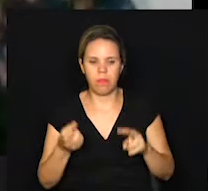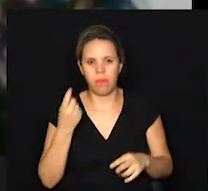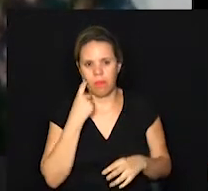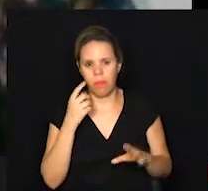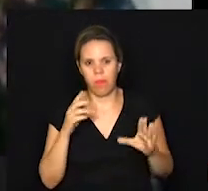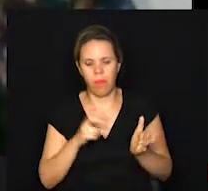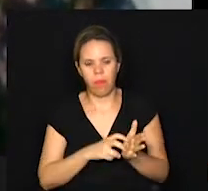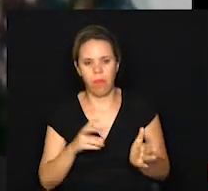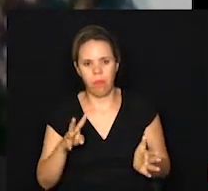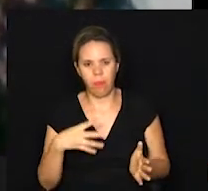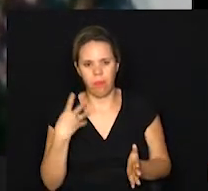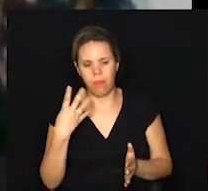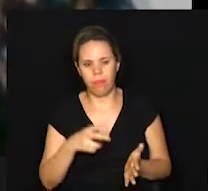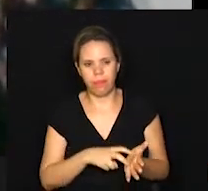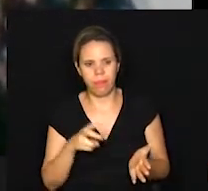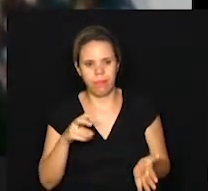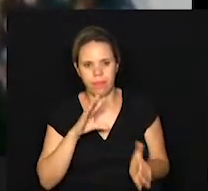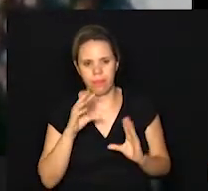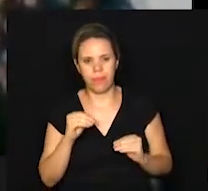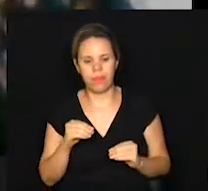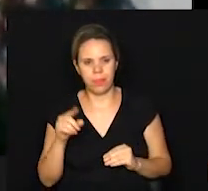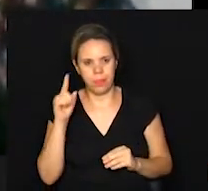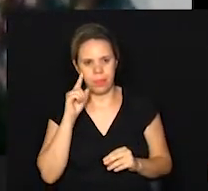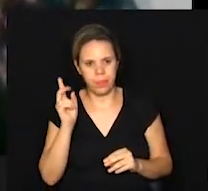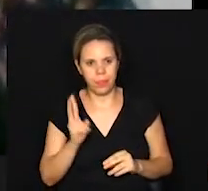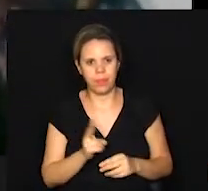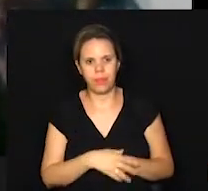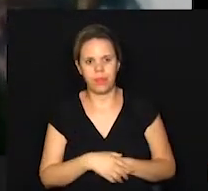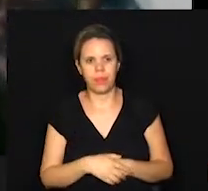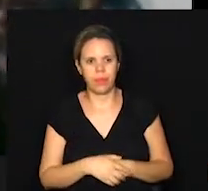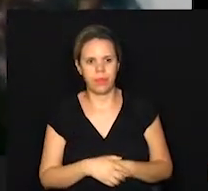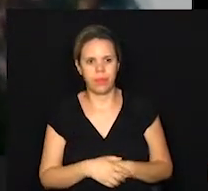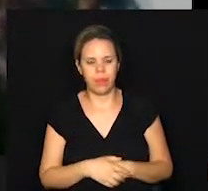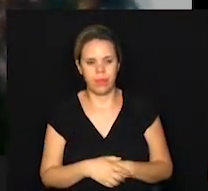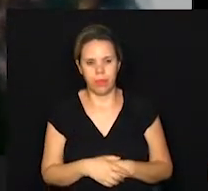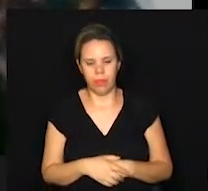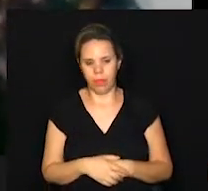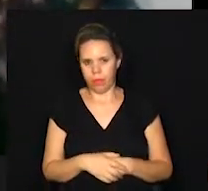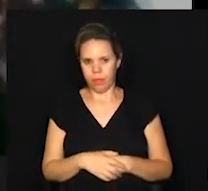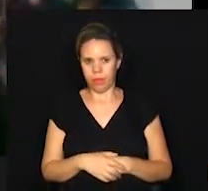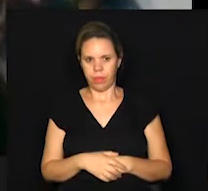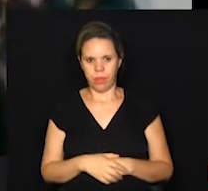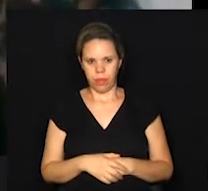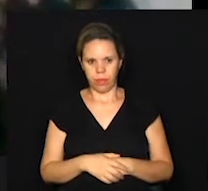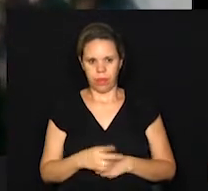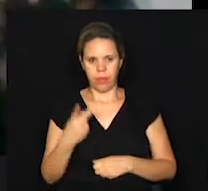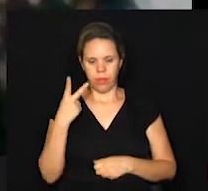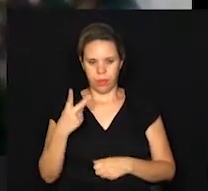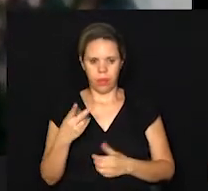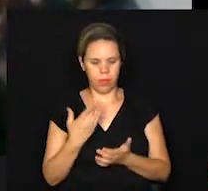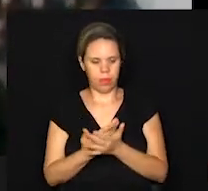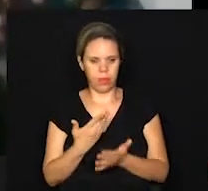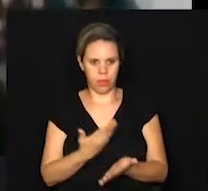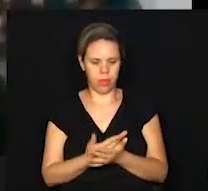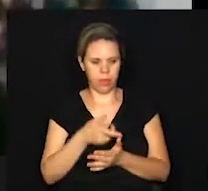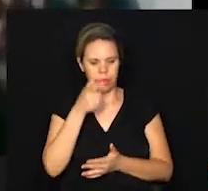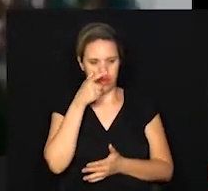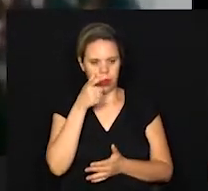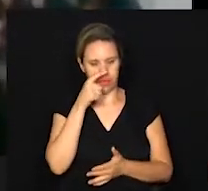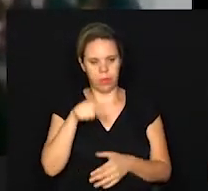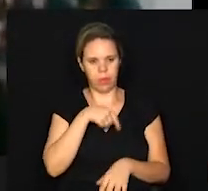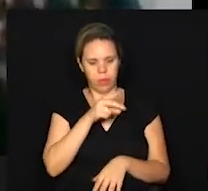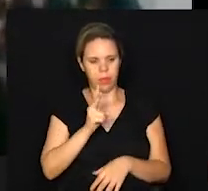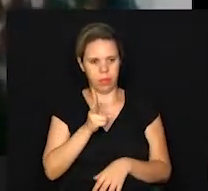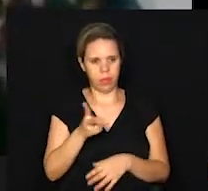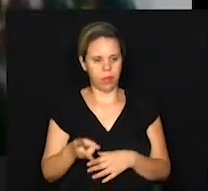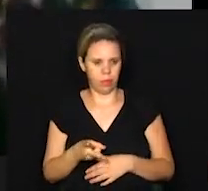noite, 4 horas de manhã, 4 horas à noite, todos os dias. Foram 2 plantões de coordenação no Campus Paraíso e um plantão